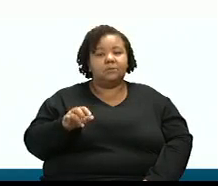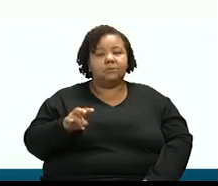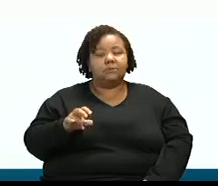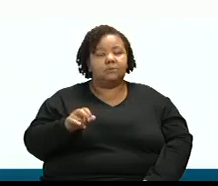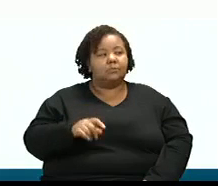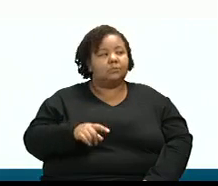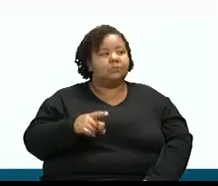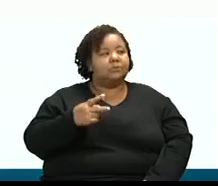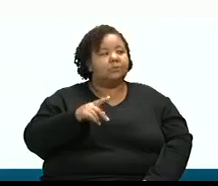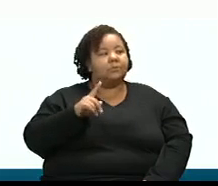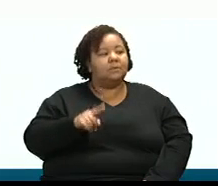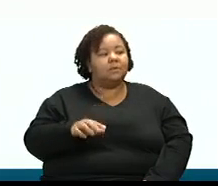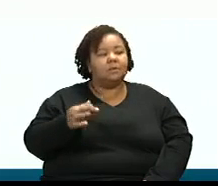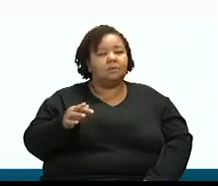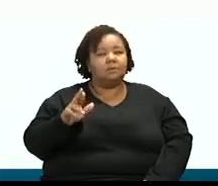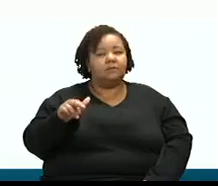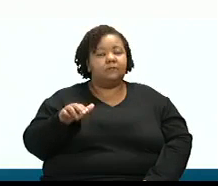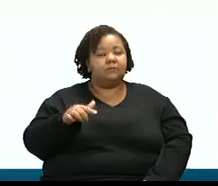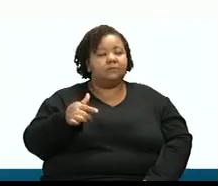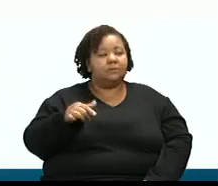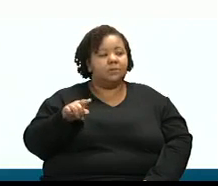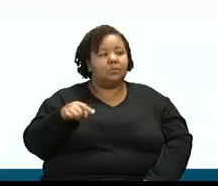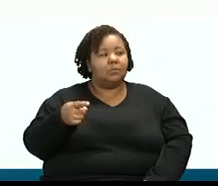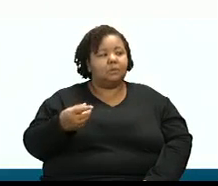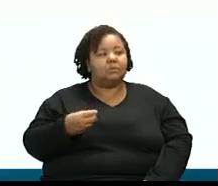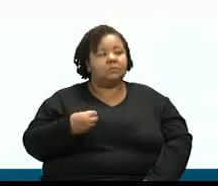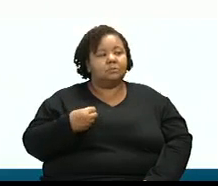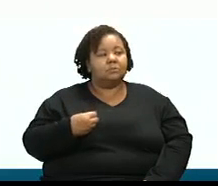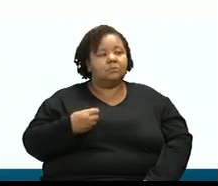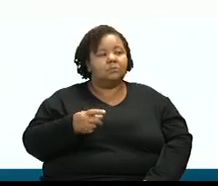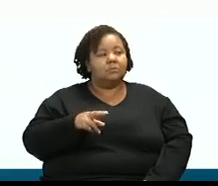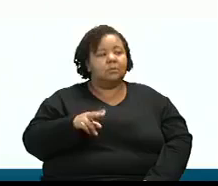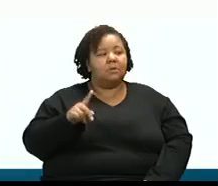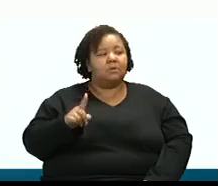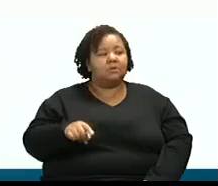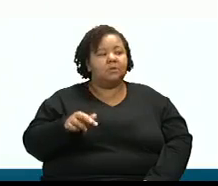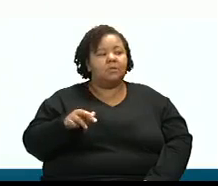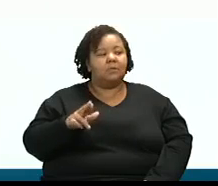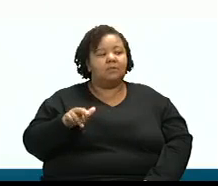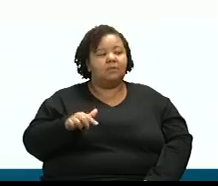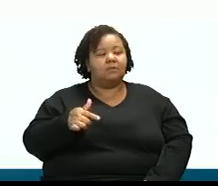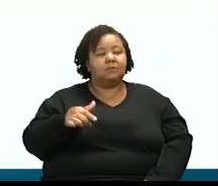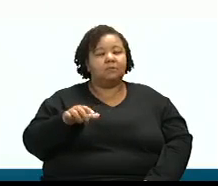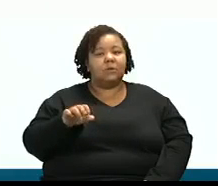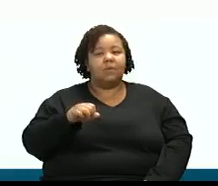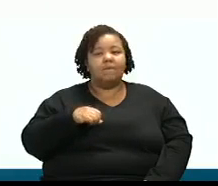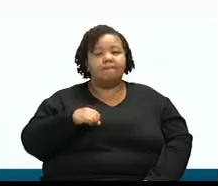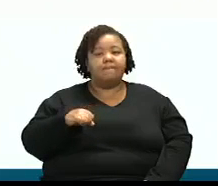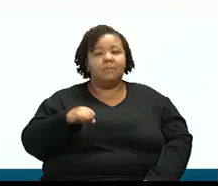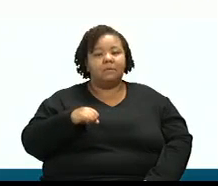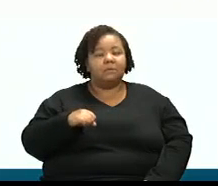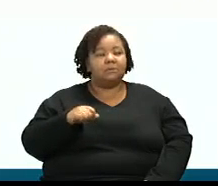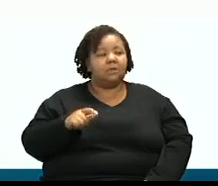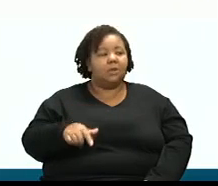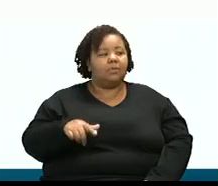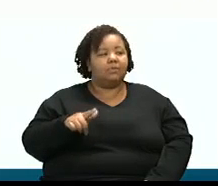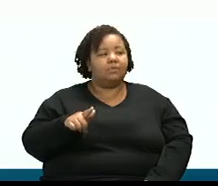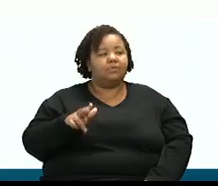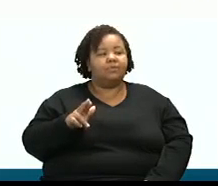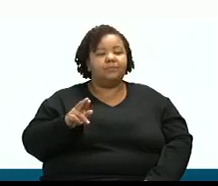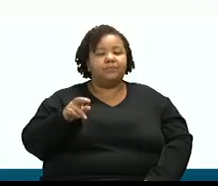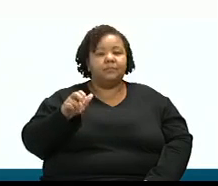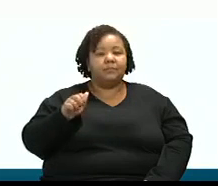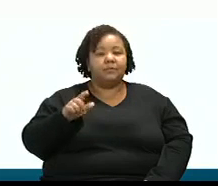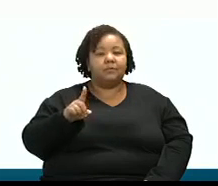gradiente. Essa função φ, quando ela existe, ela é chamada de função potencial. Lembrando que o gradiente é obtido